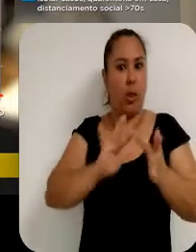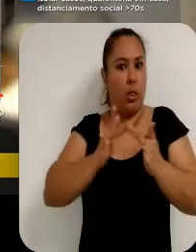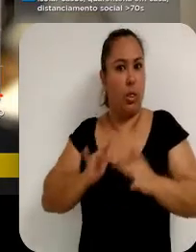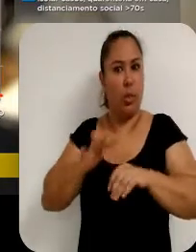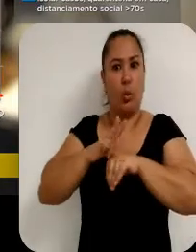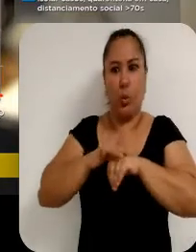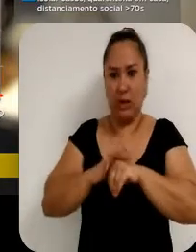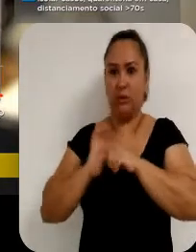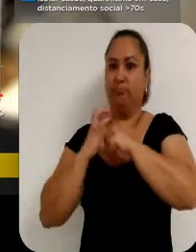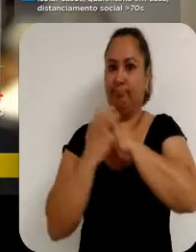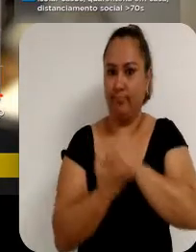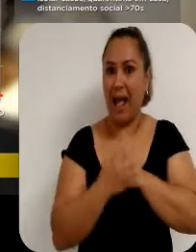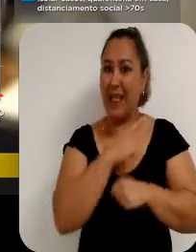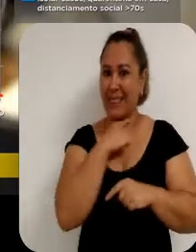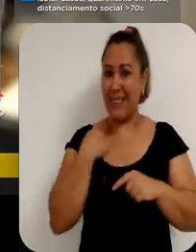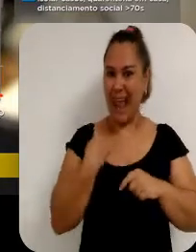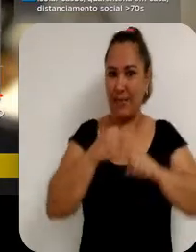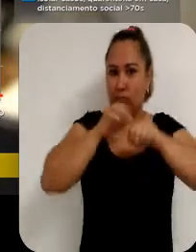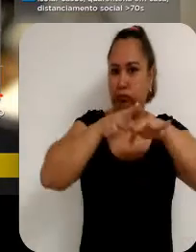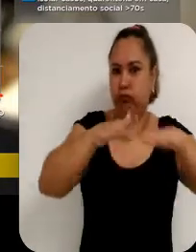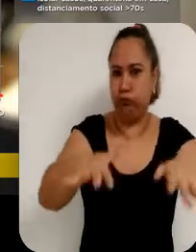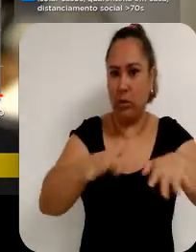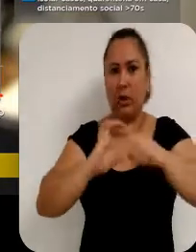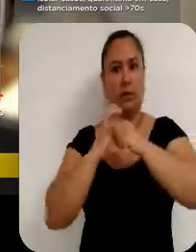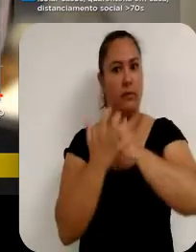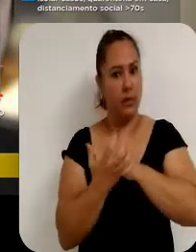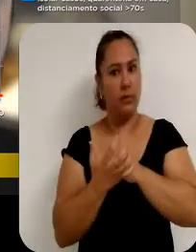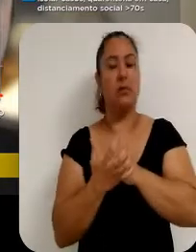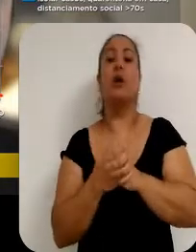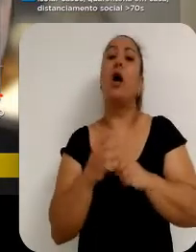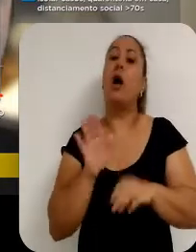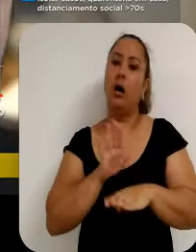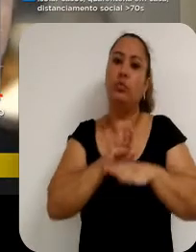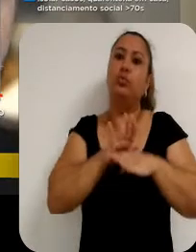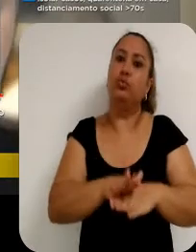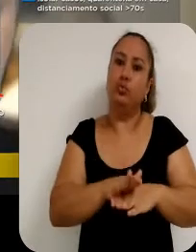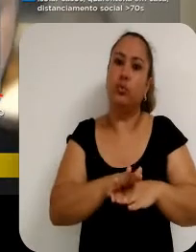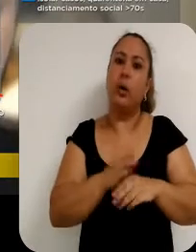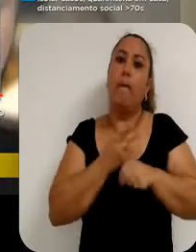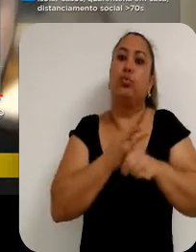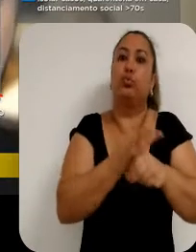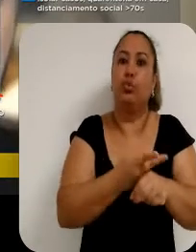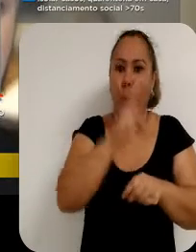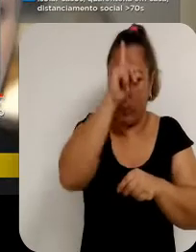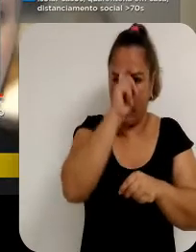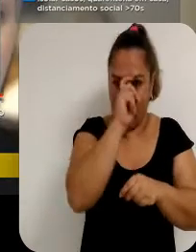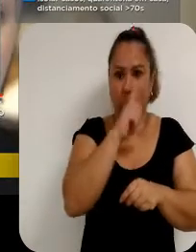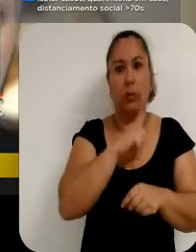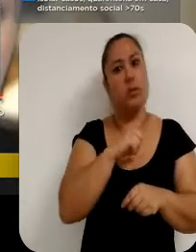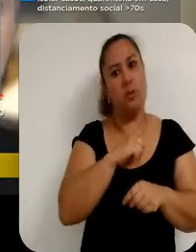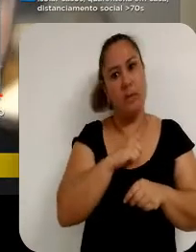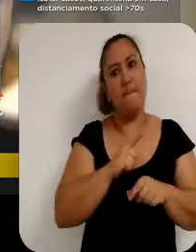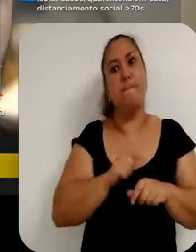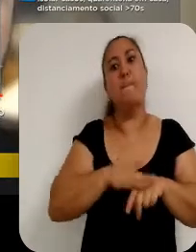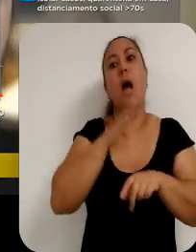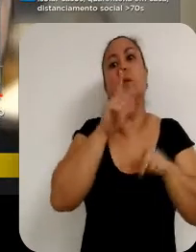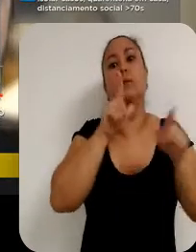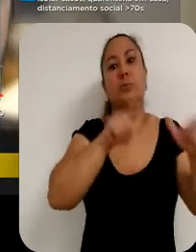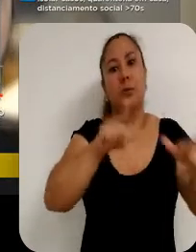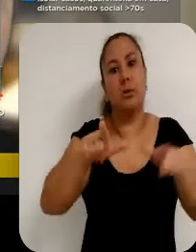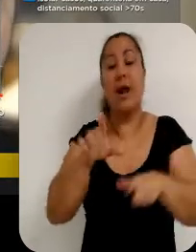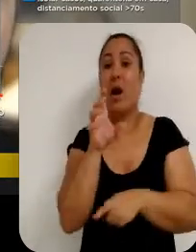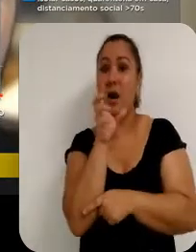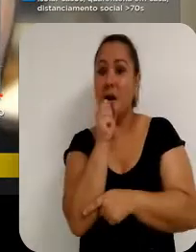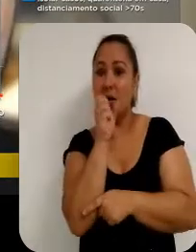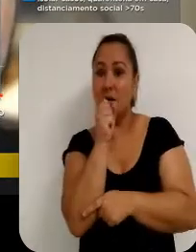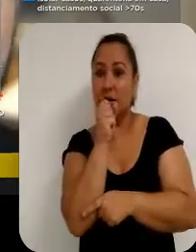pouco a demanda por leitos. Em laranja, é o que acontece se você diagnosticar quem é possível e isolar essas pessoas